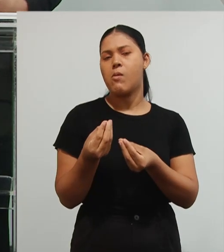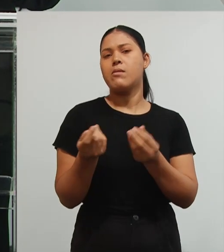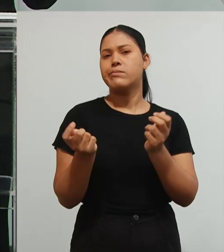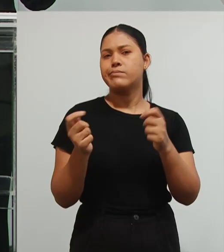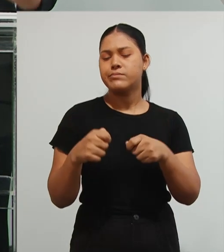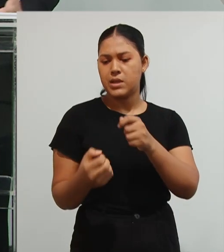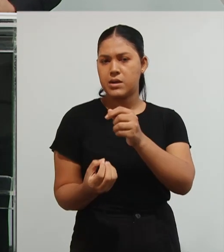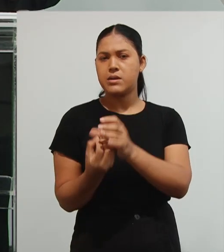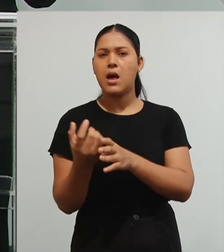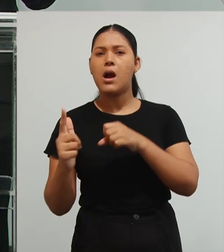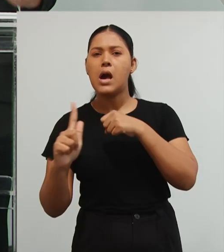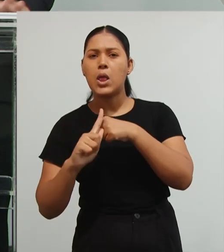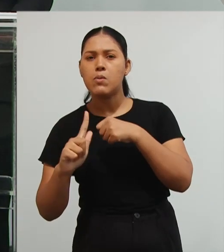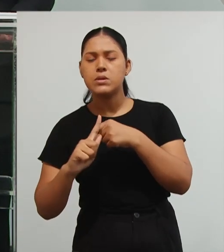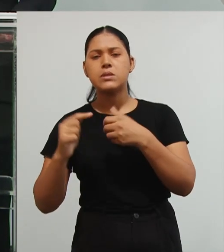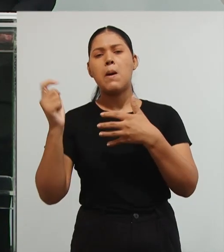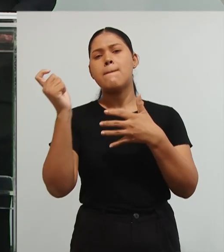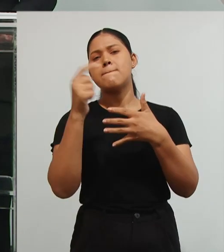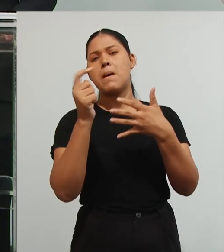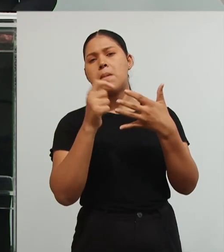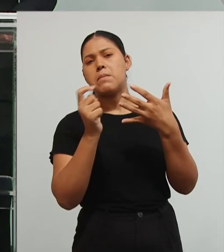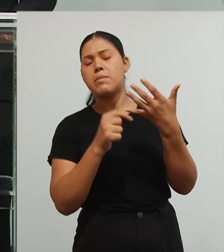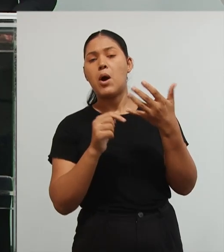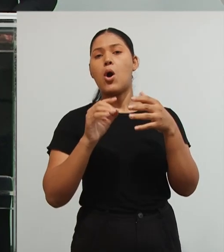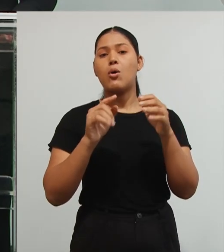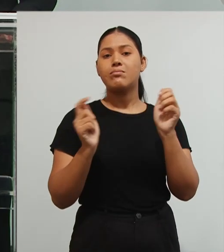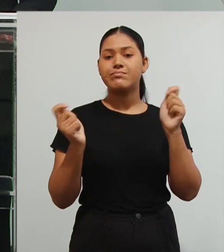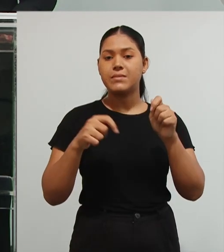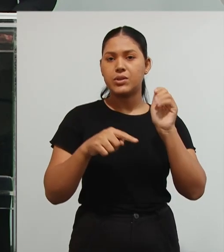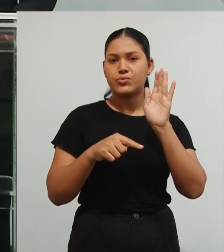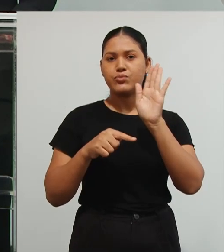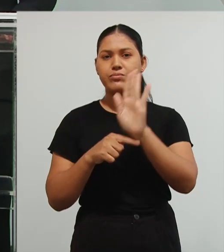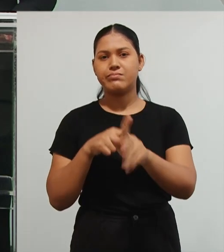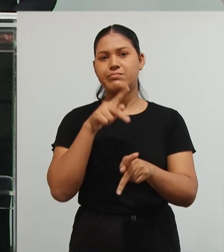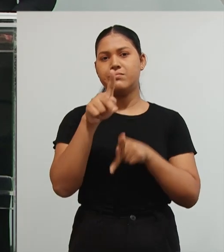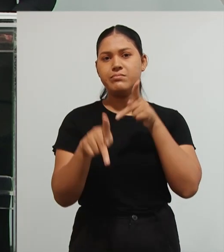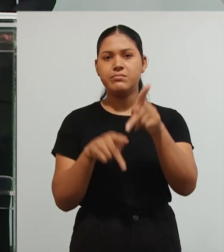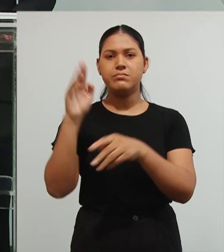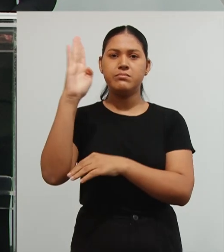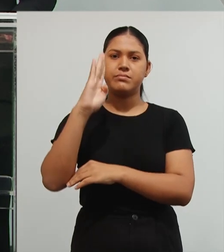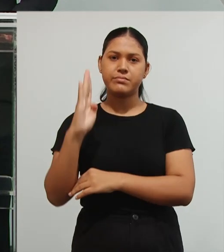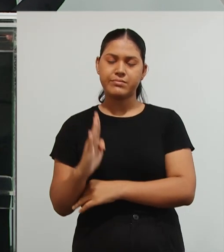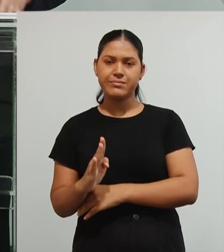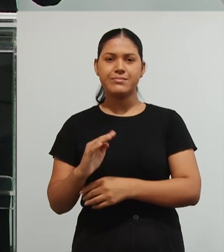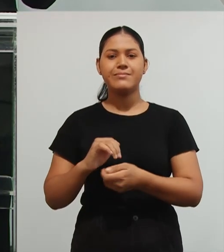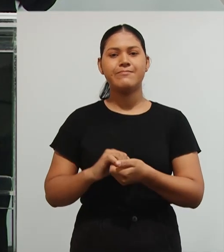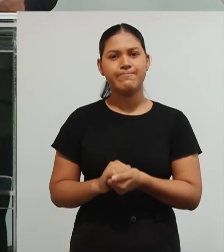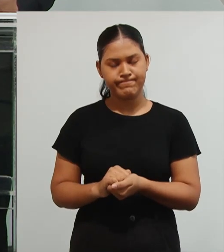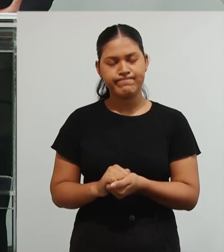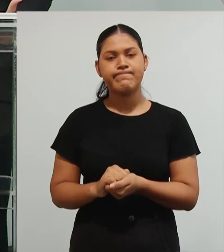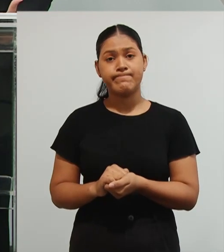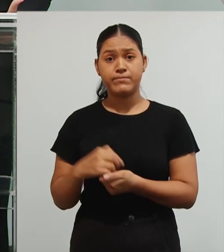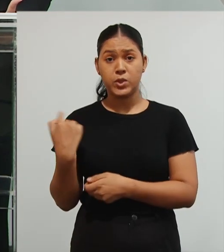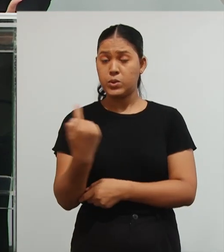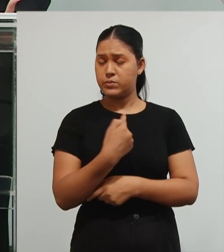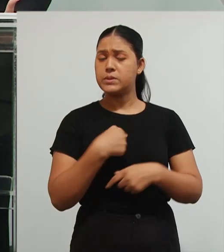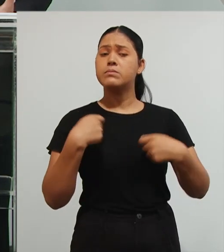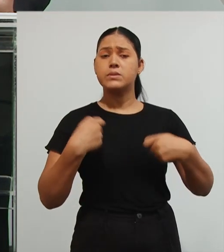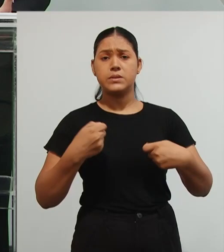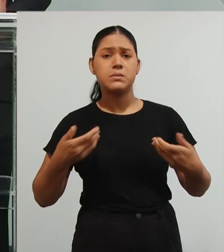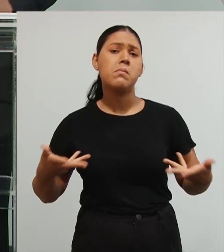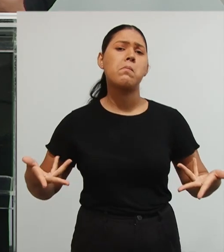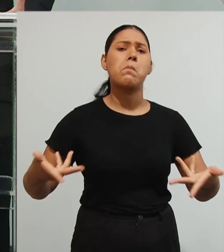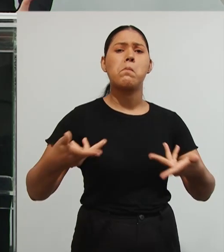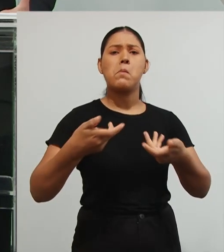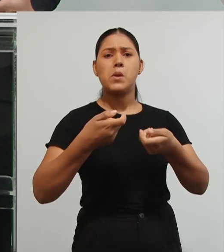saúde? Além das questões de segurança, que são questões muito importantes para o Brasil. A gente precisa melhorar essas questões se a